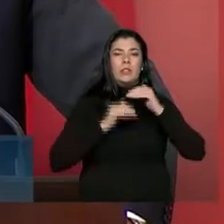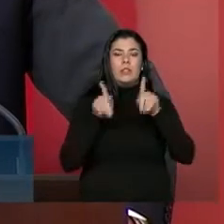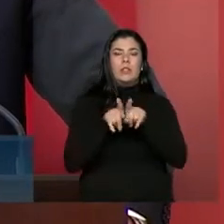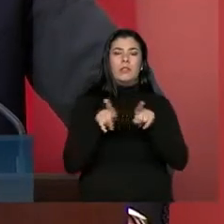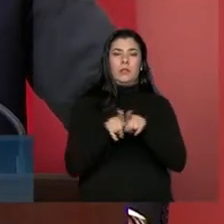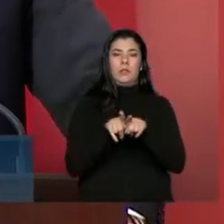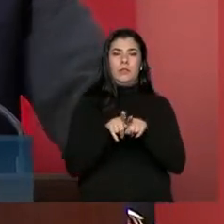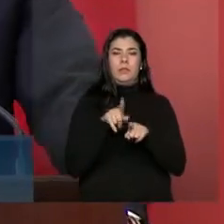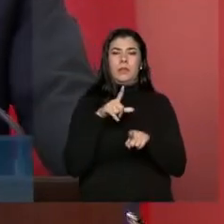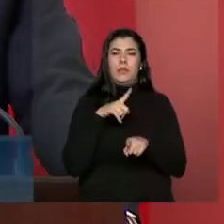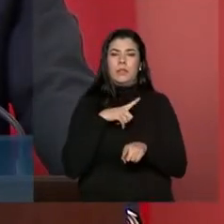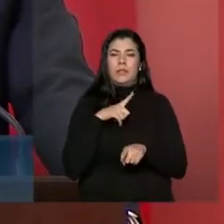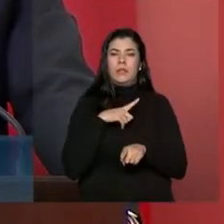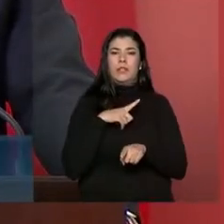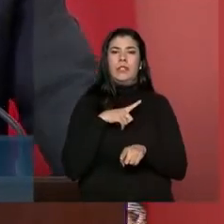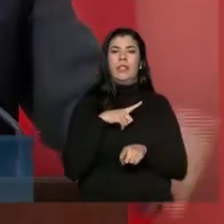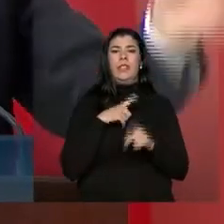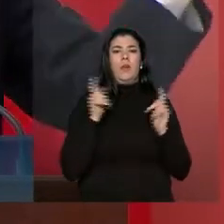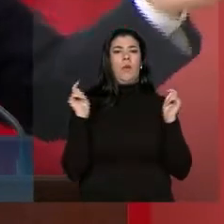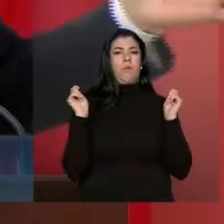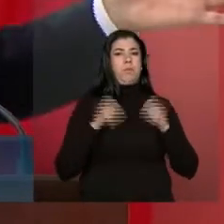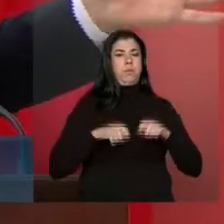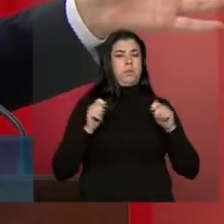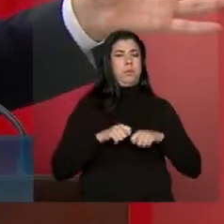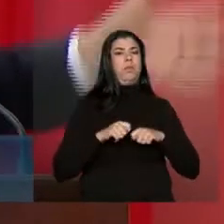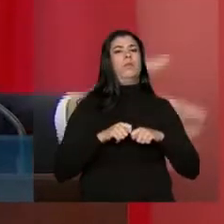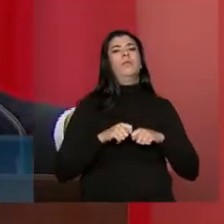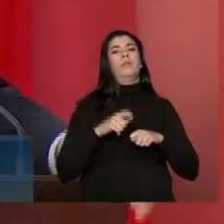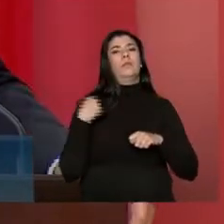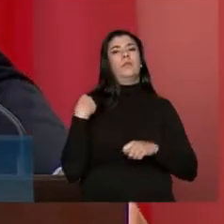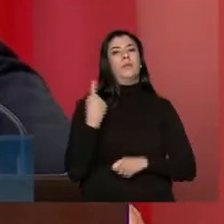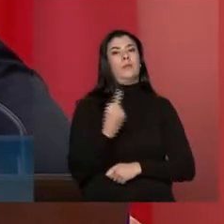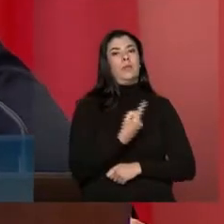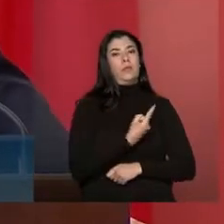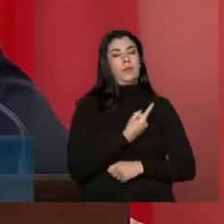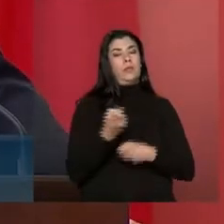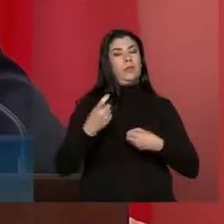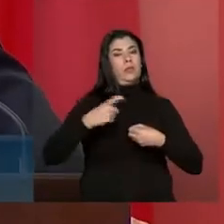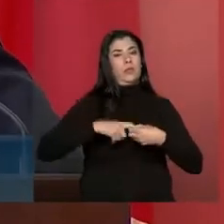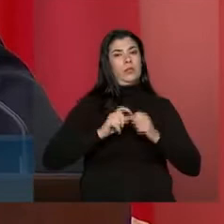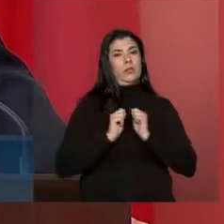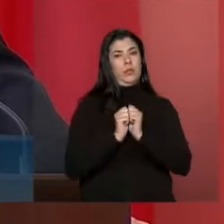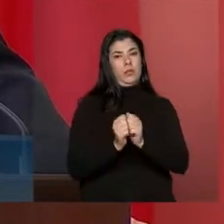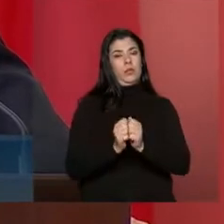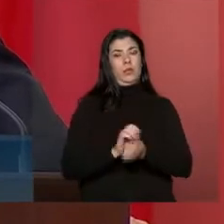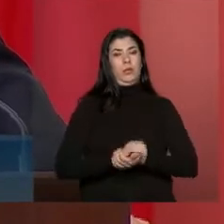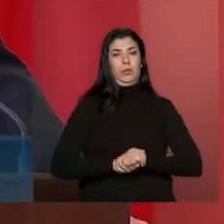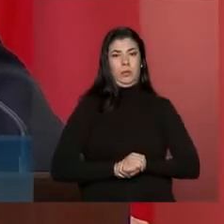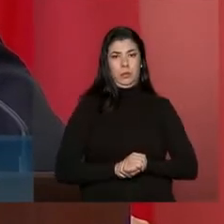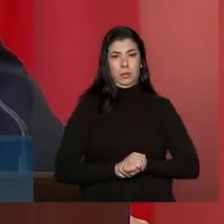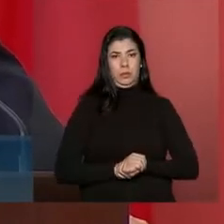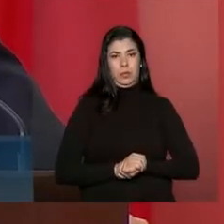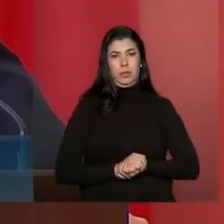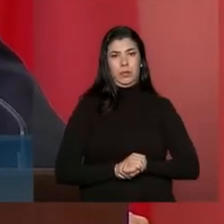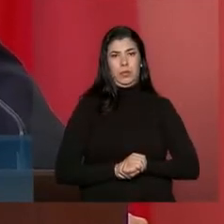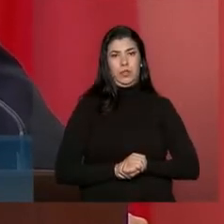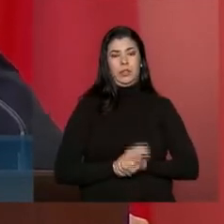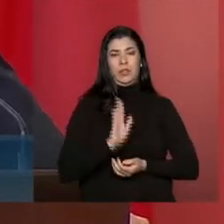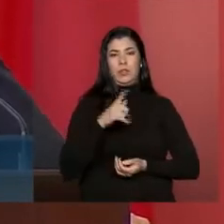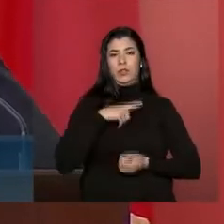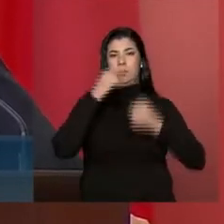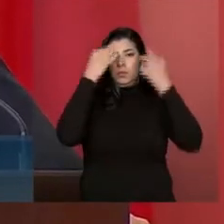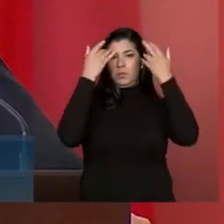um grande potencial da nossa cooperação. A boca disse que